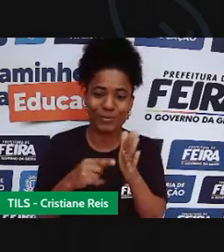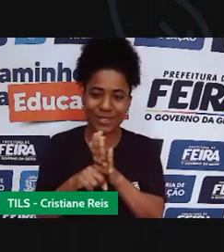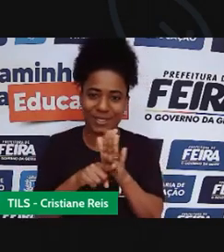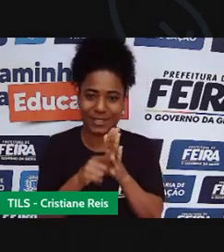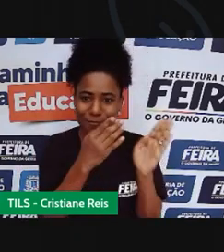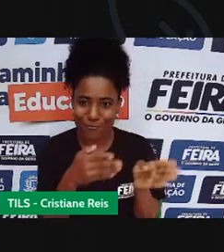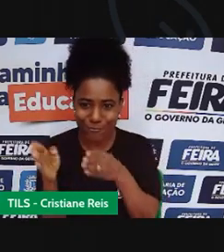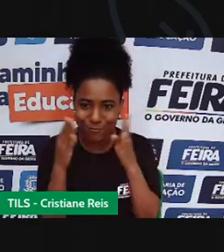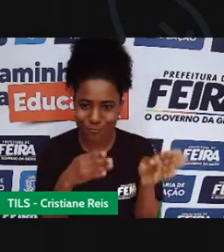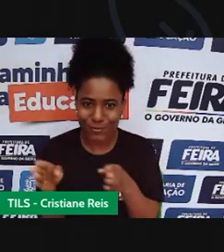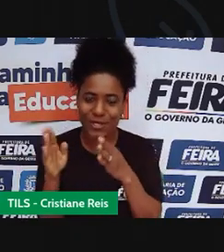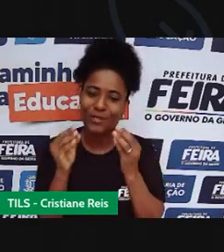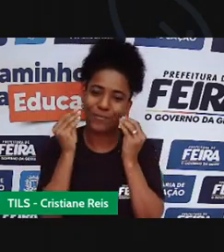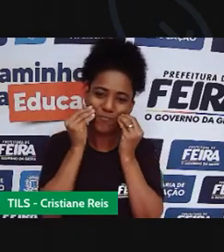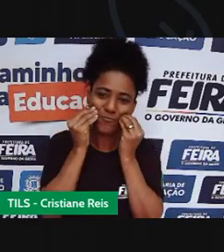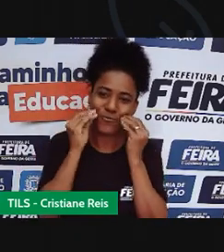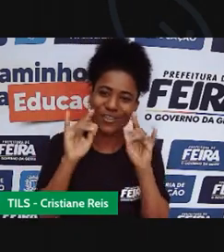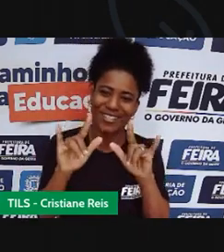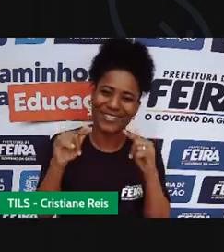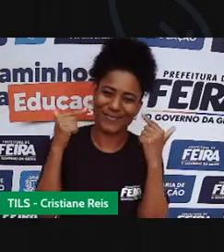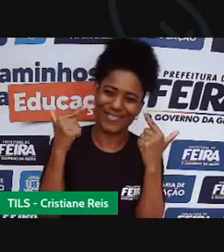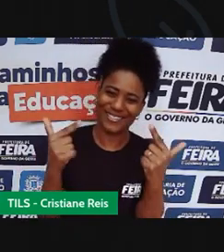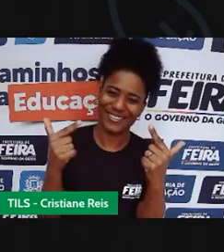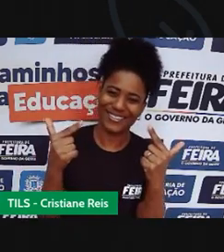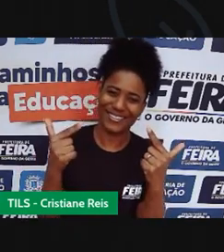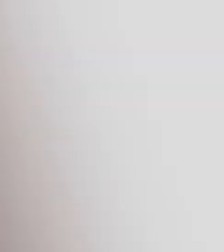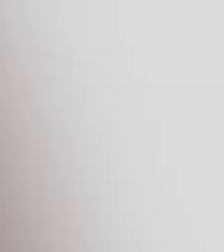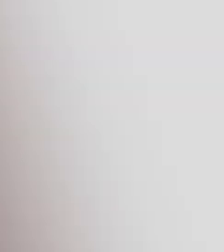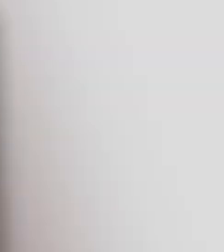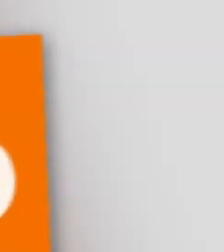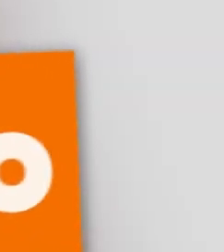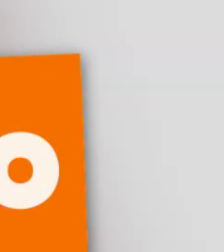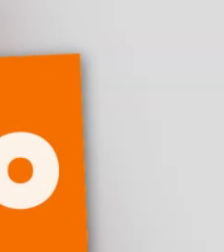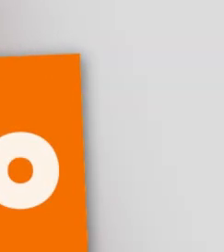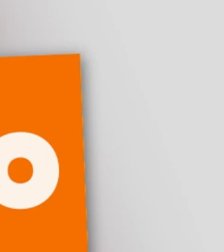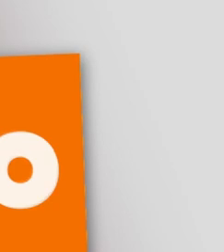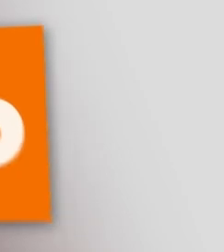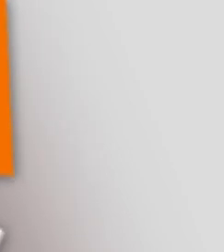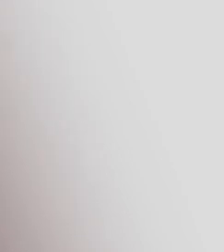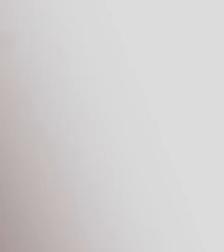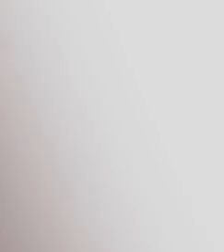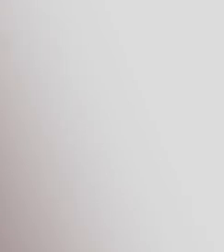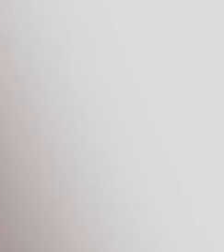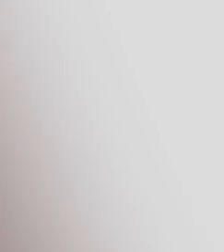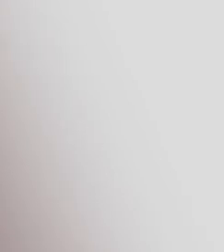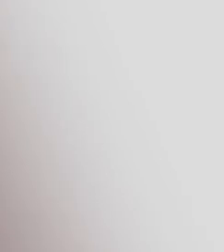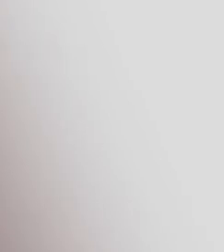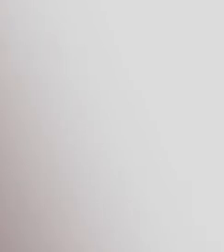um excelente dia para vocês. Muito obrigada.